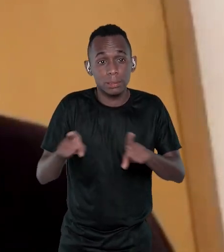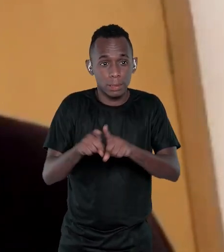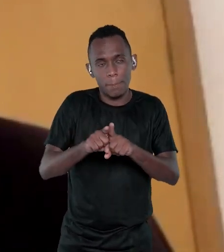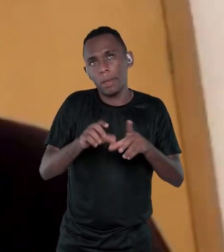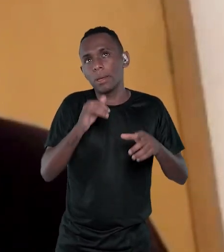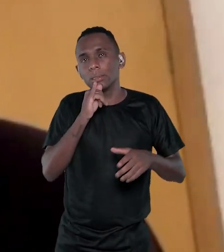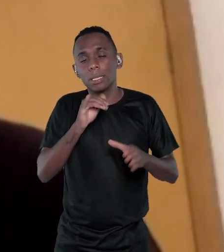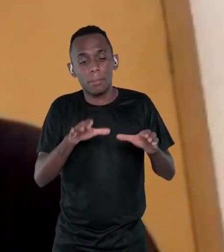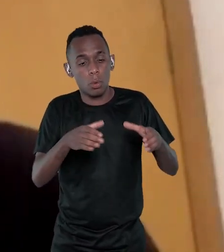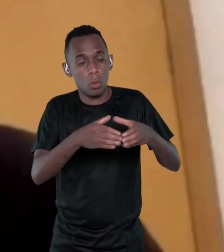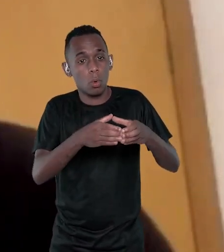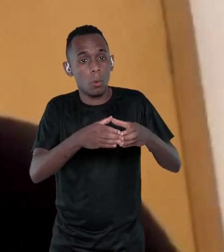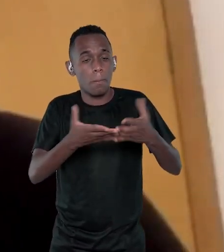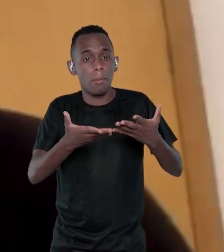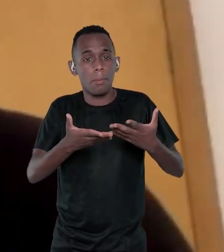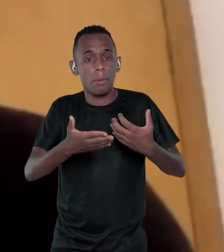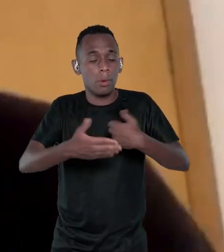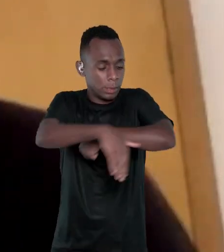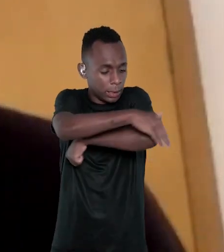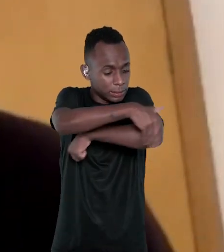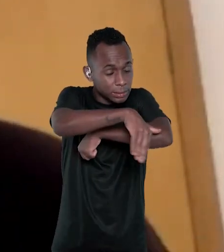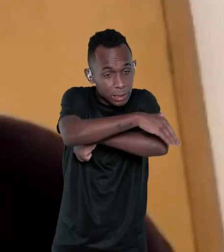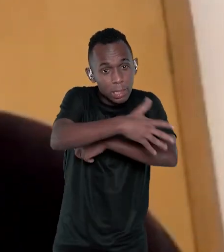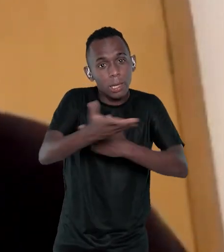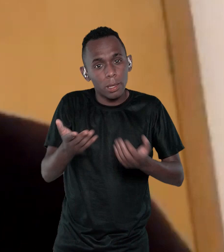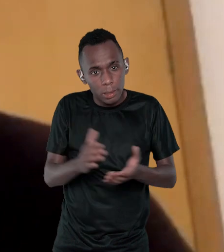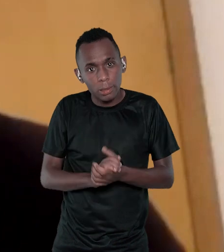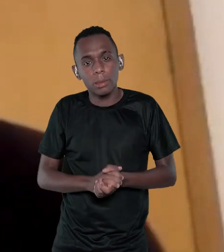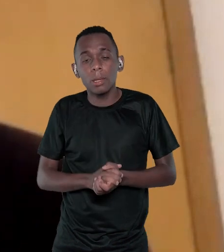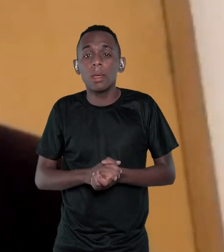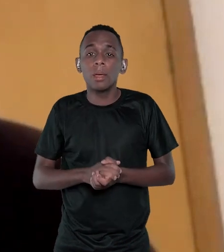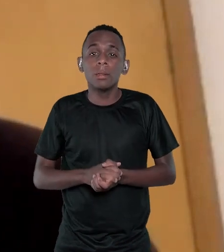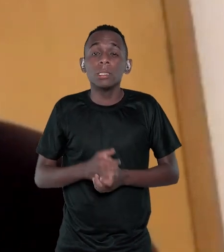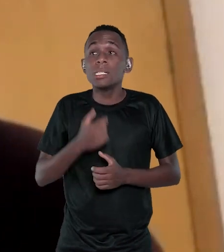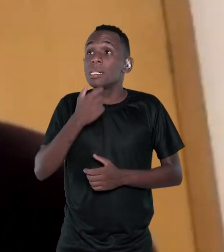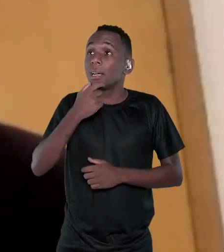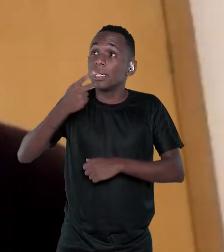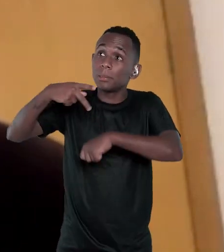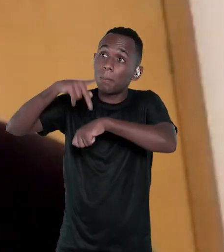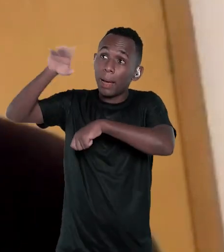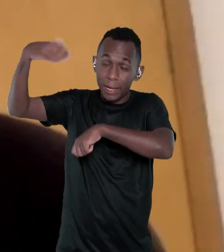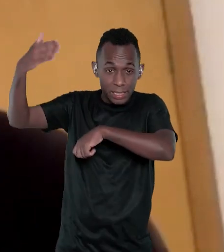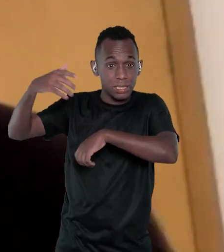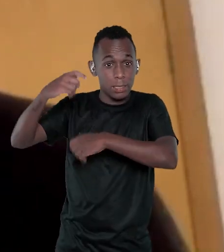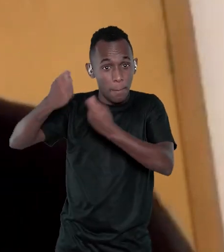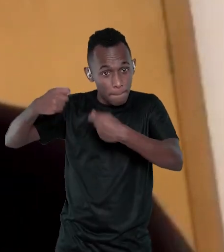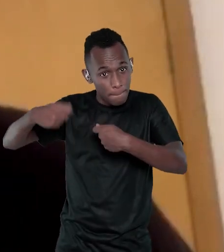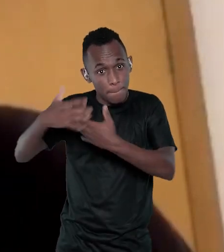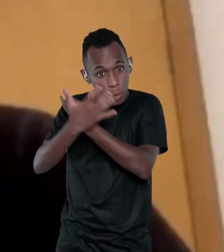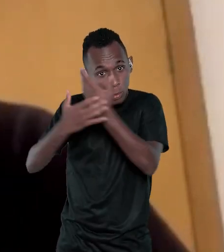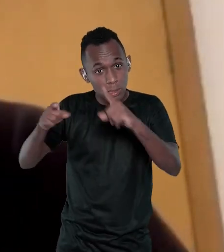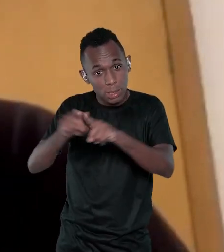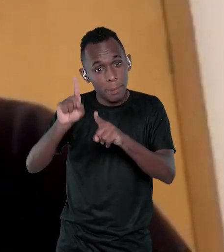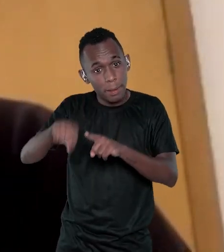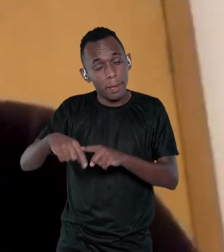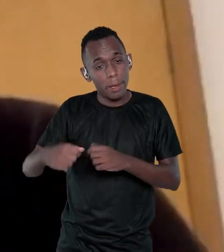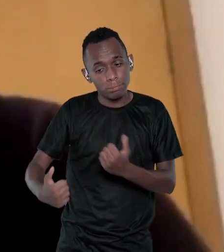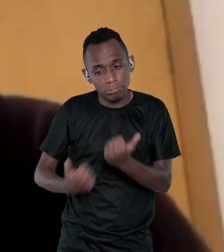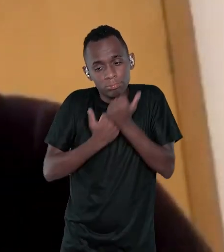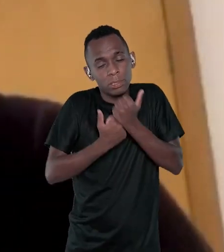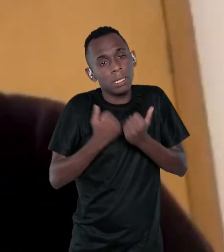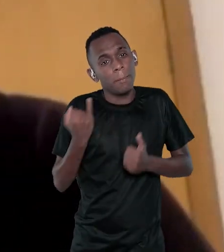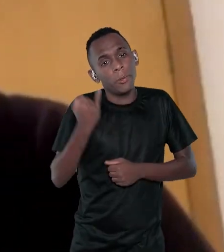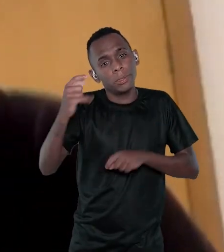nossa genealogia do Clube da Esquina, os Beatles, né? Tem uma parte importantíssima. E